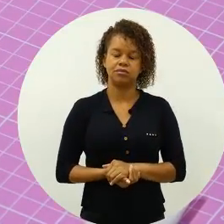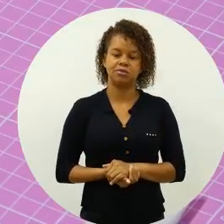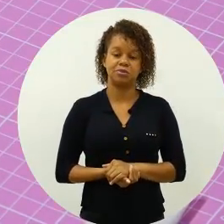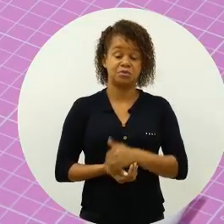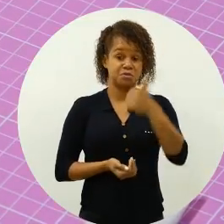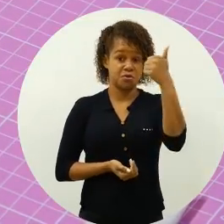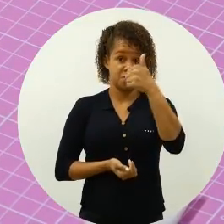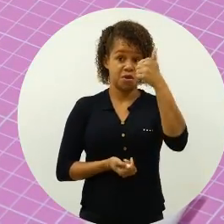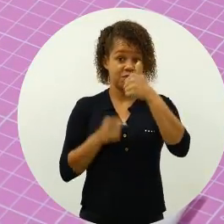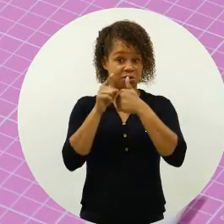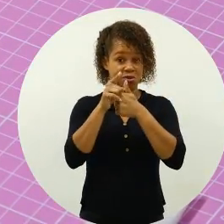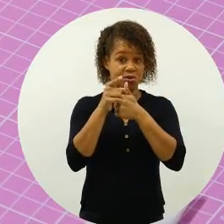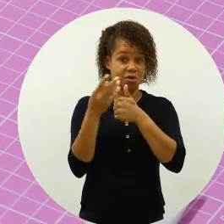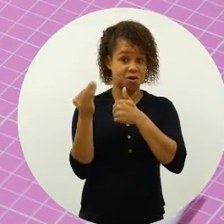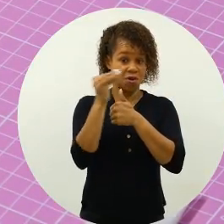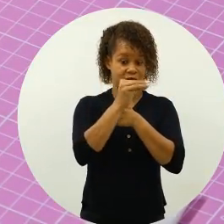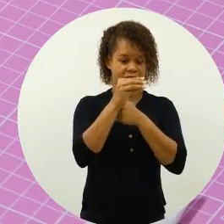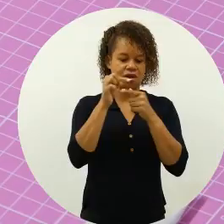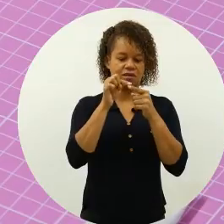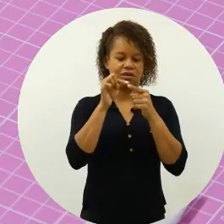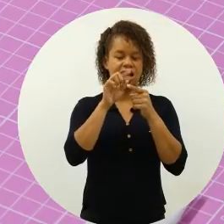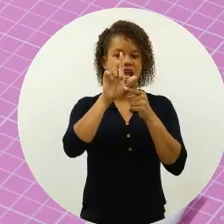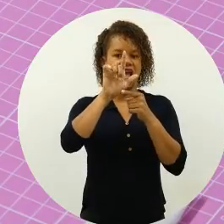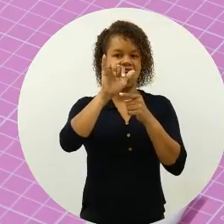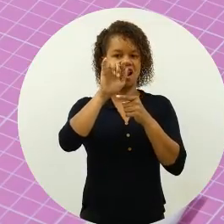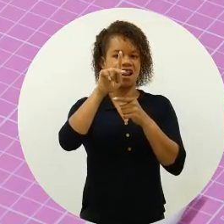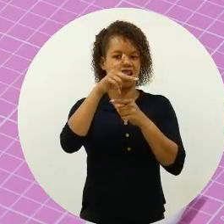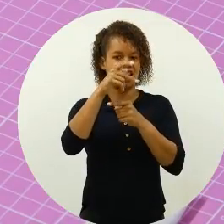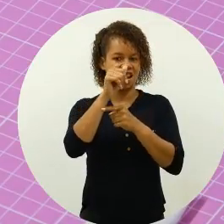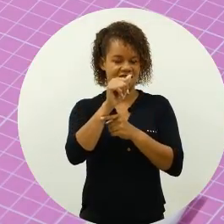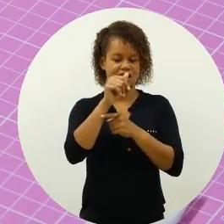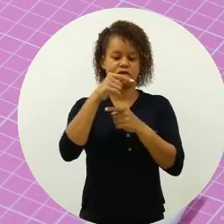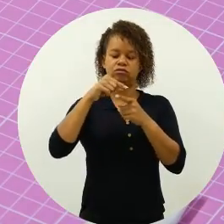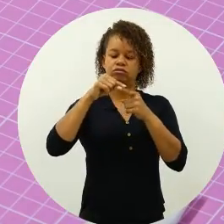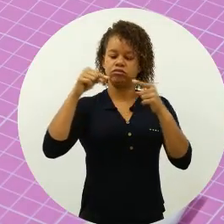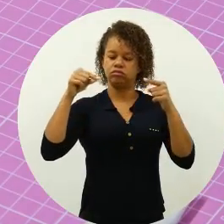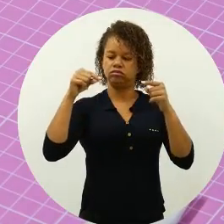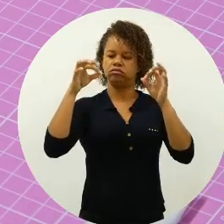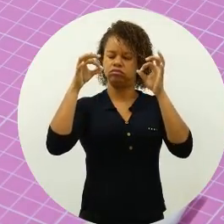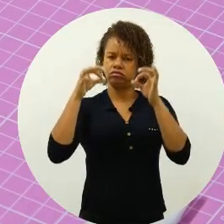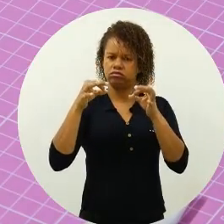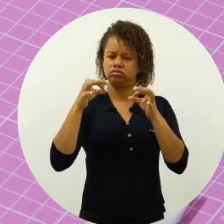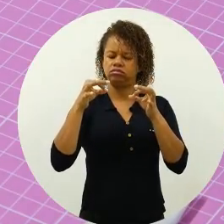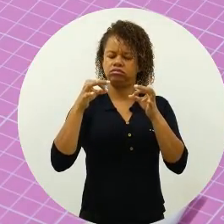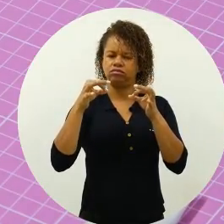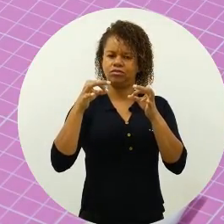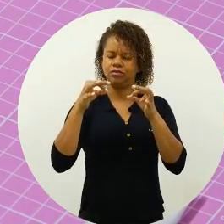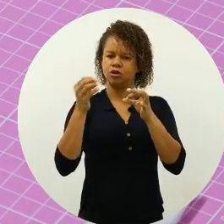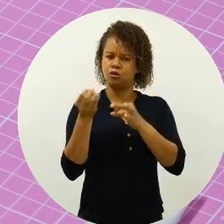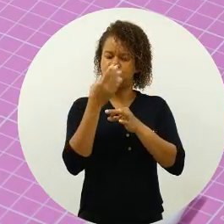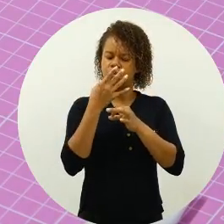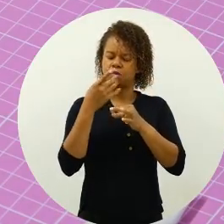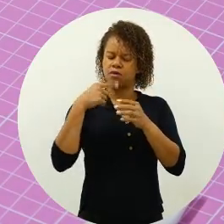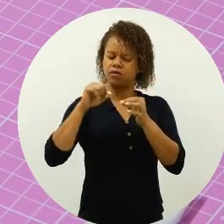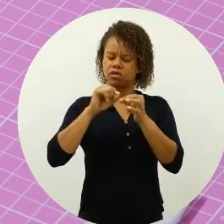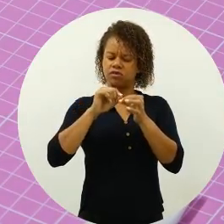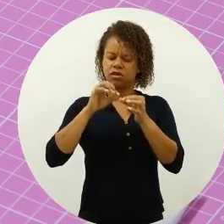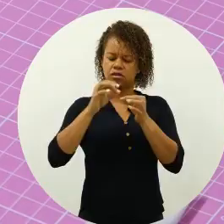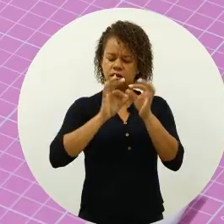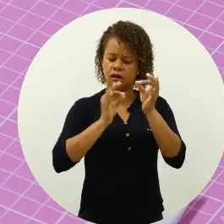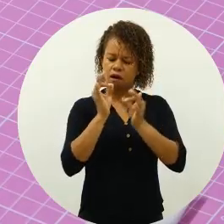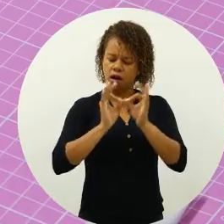Primeiro você coloca a linha num tamanho que seja bom para você fazer a